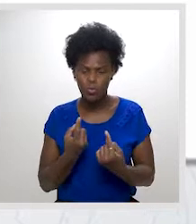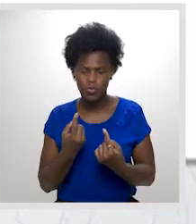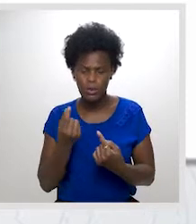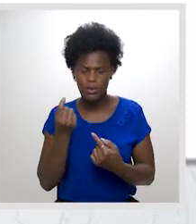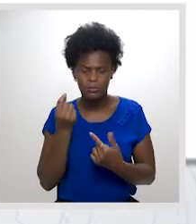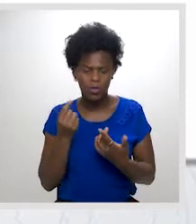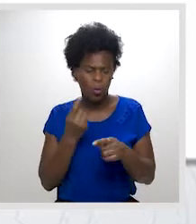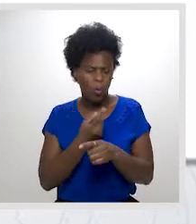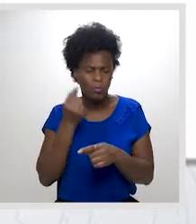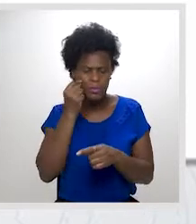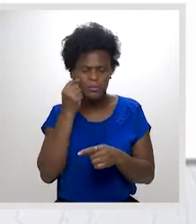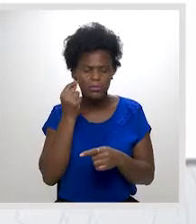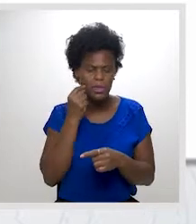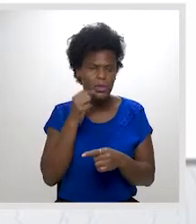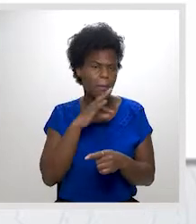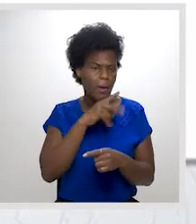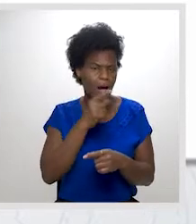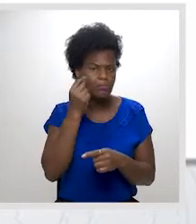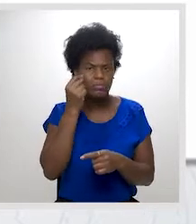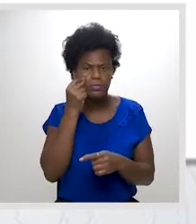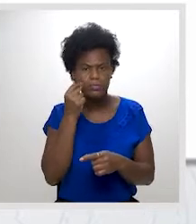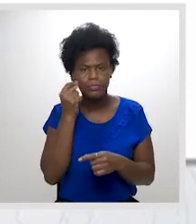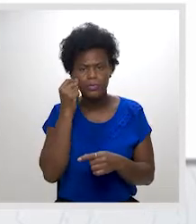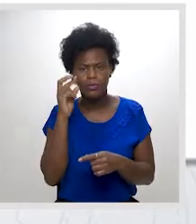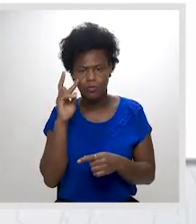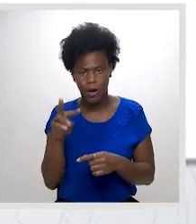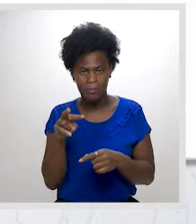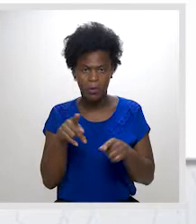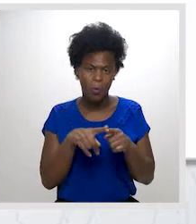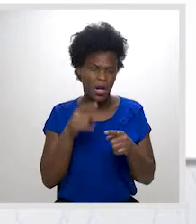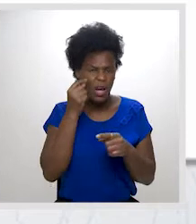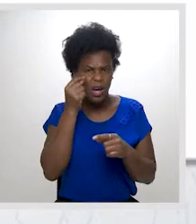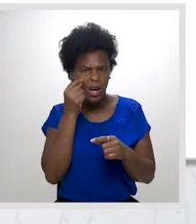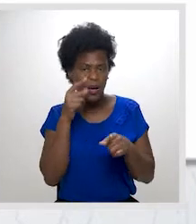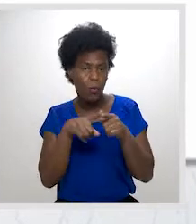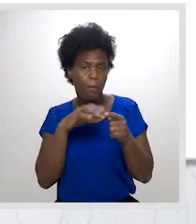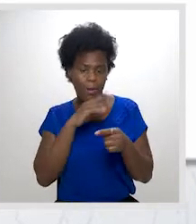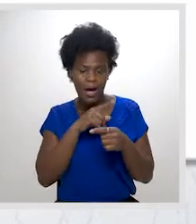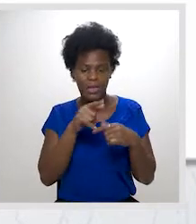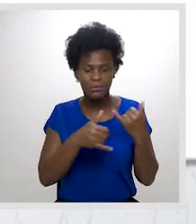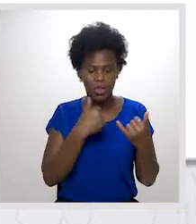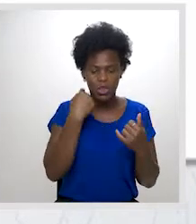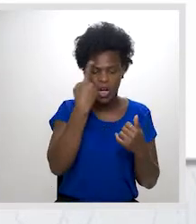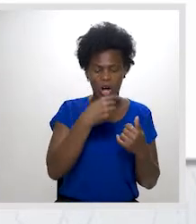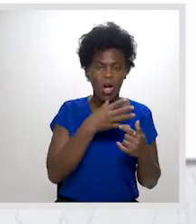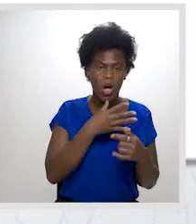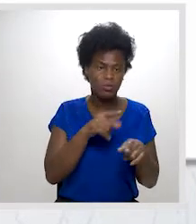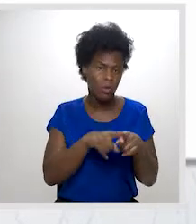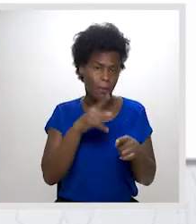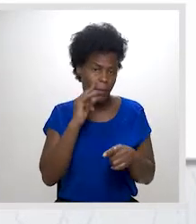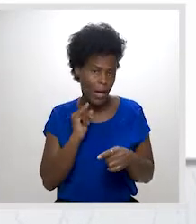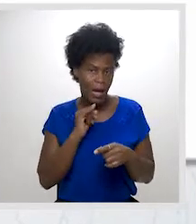alguns pigmentos da mãe, na cara, na face da cara da mãe. Então isso quer dizer o quê? O